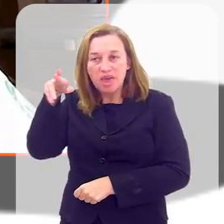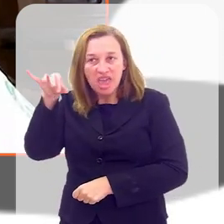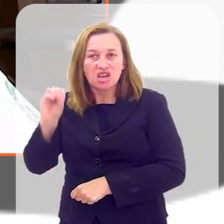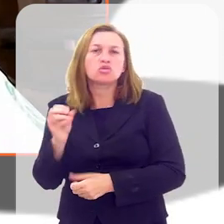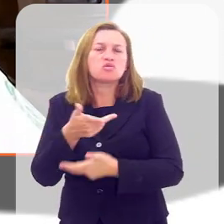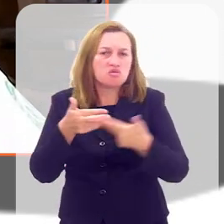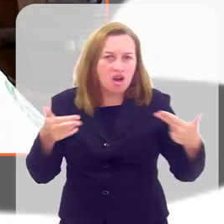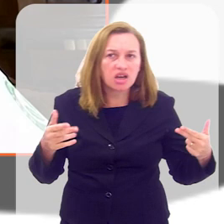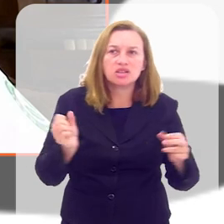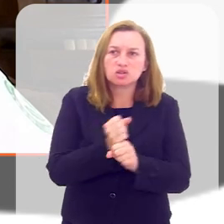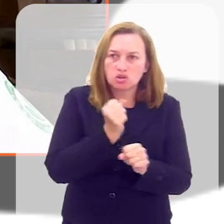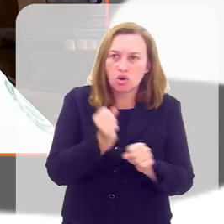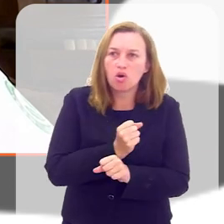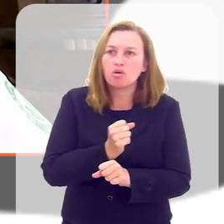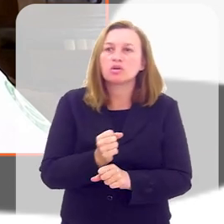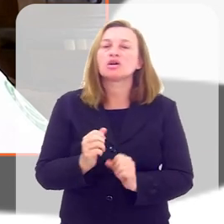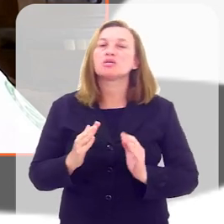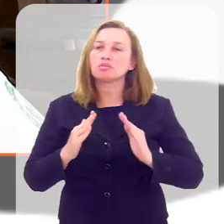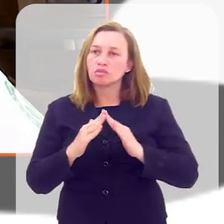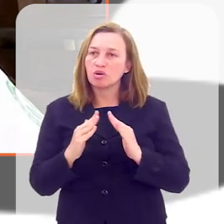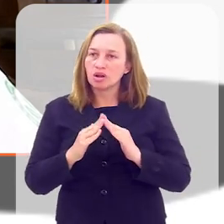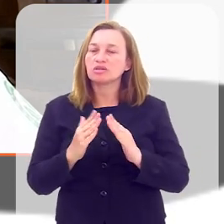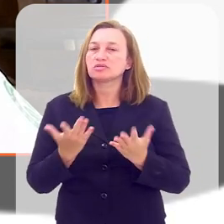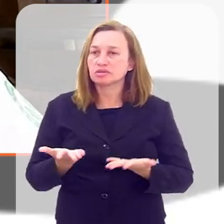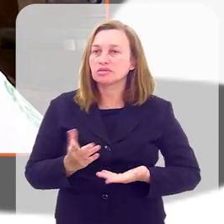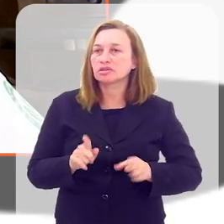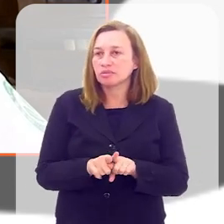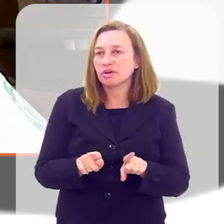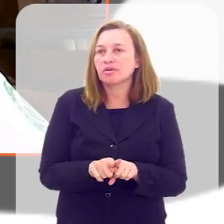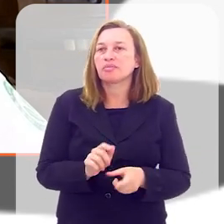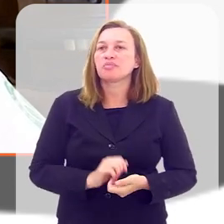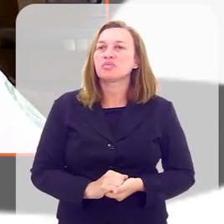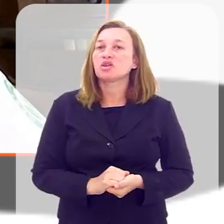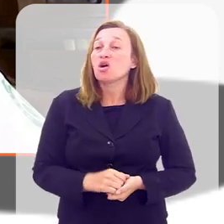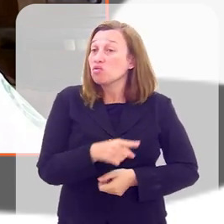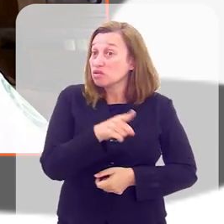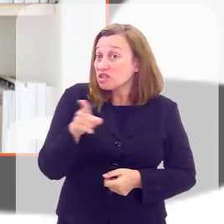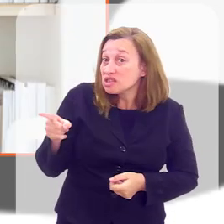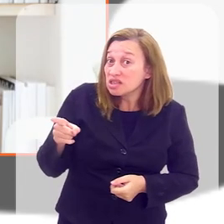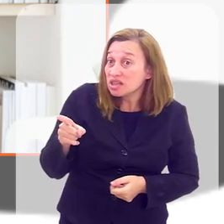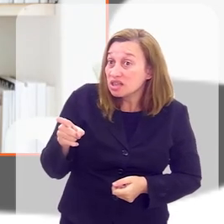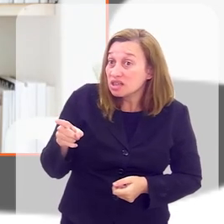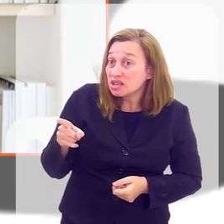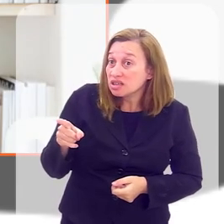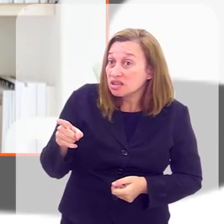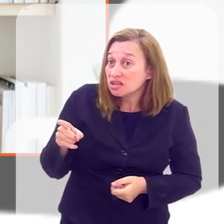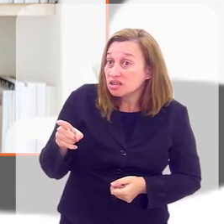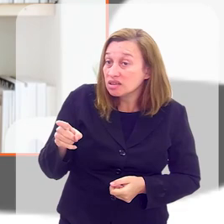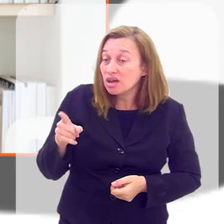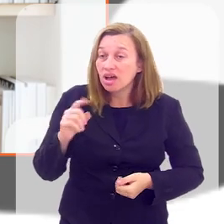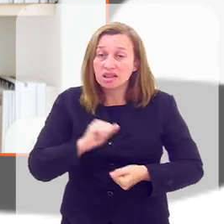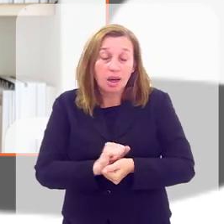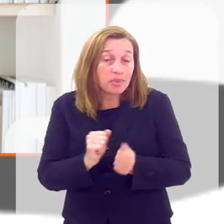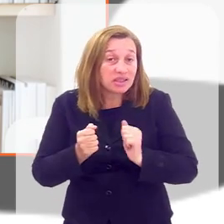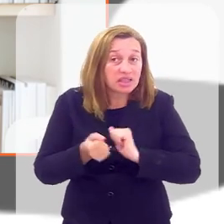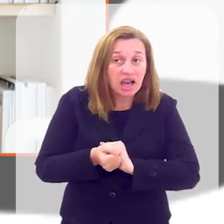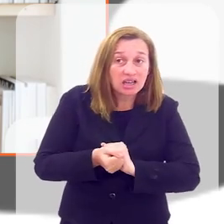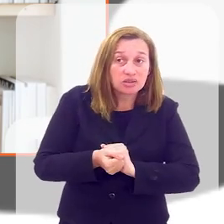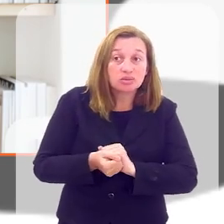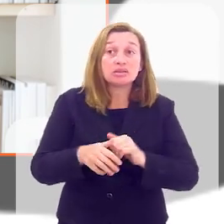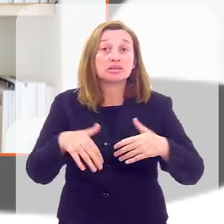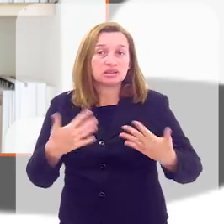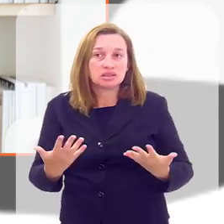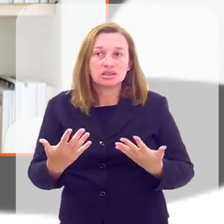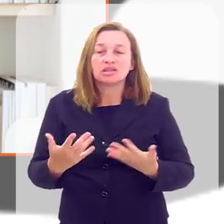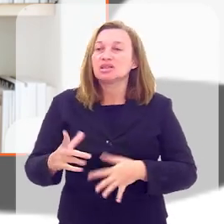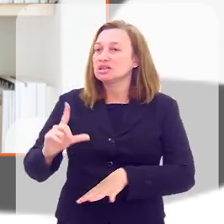fizemos já para várias obras 2 pavimentos e residência de dois alimentos também vocês estão habituem